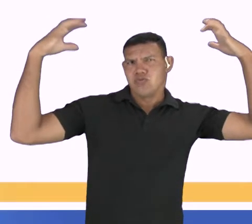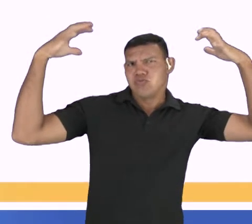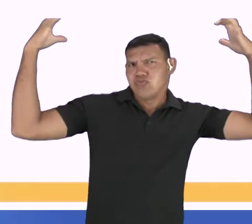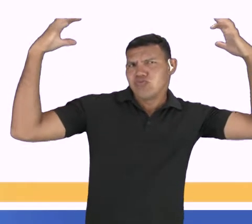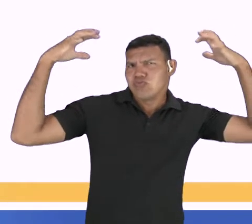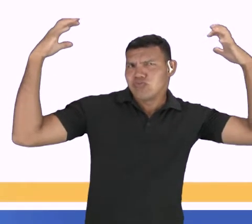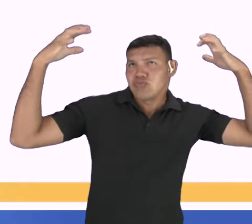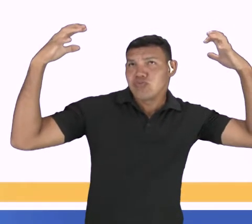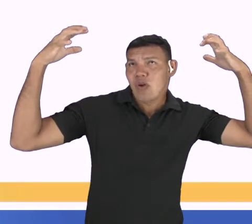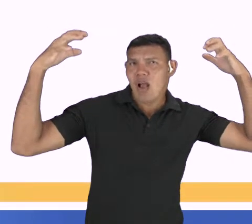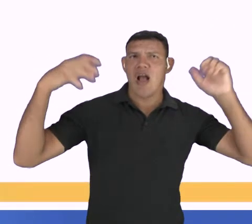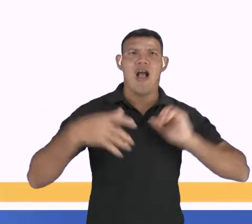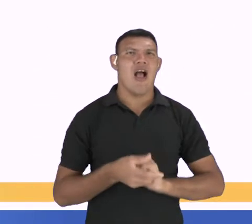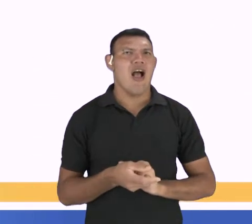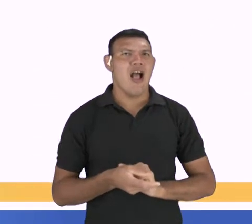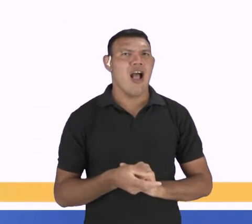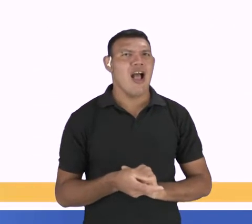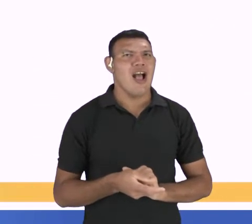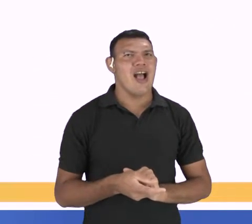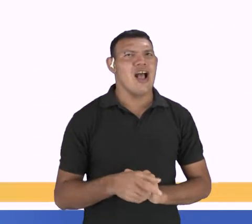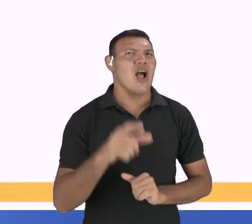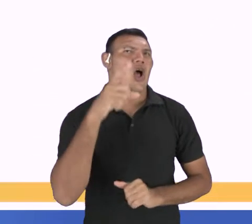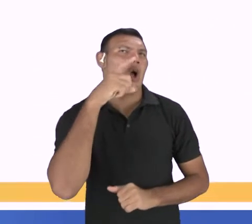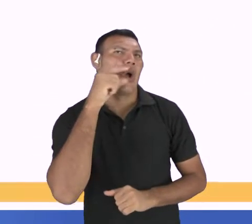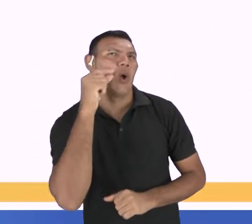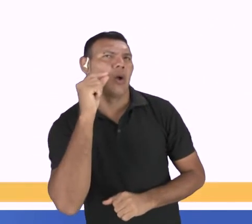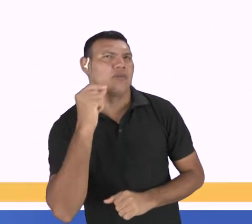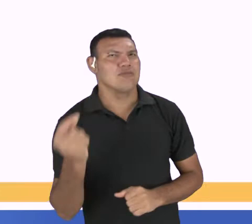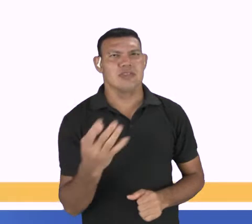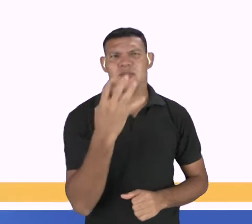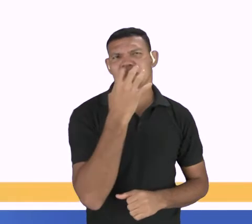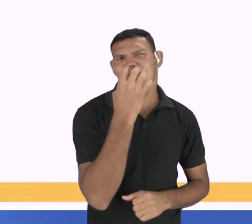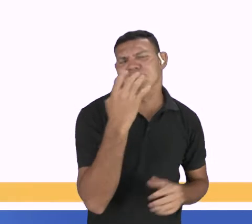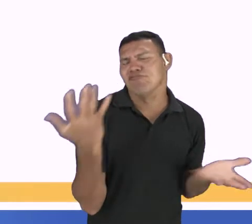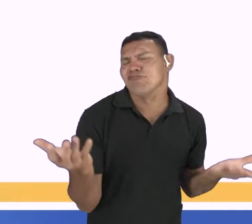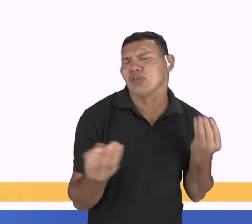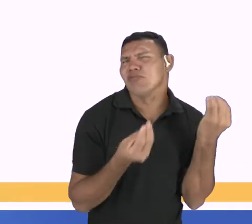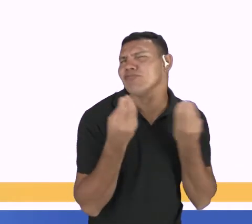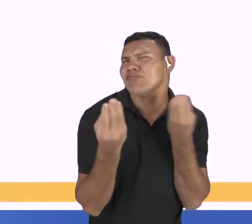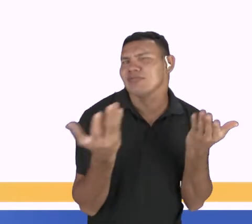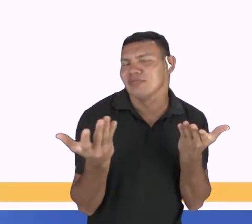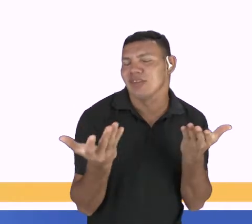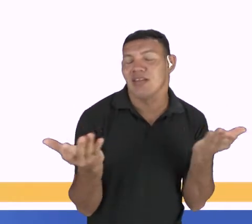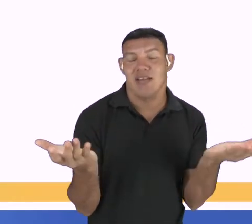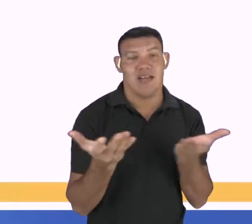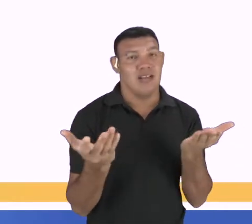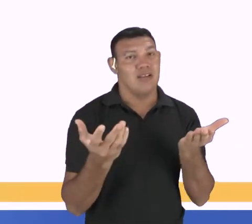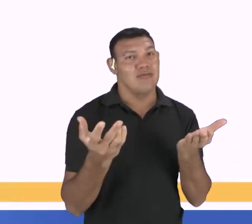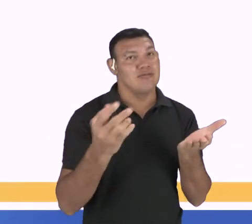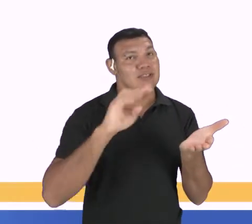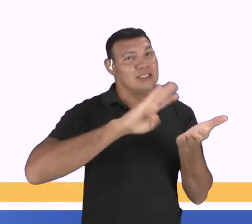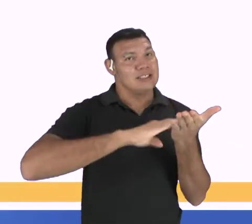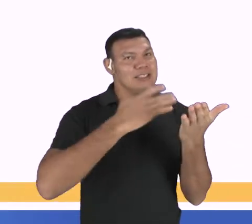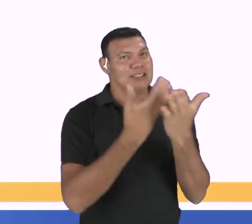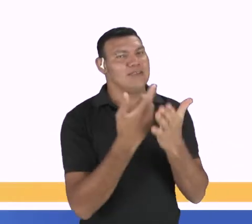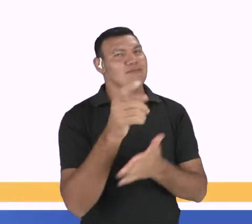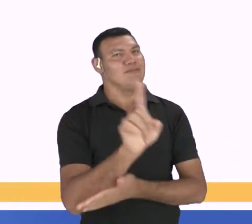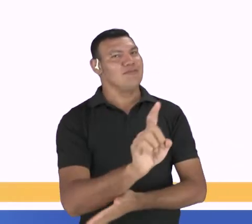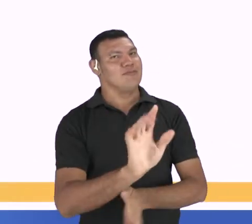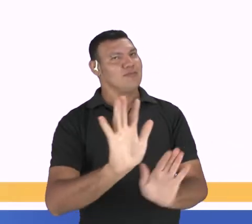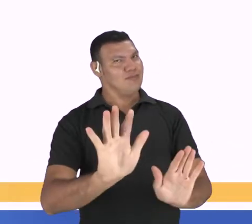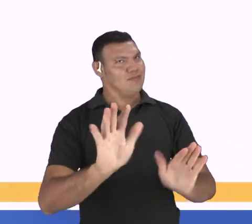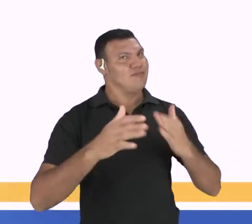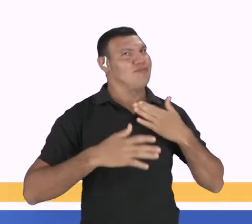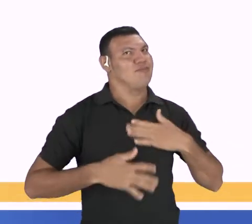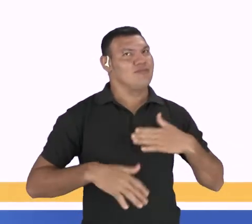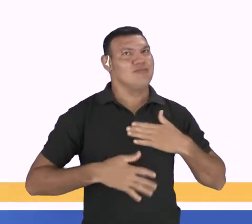vou dar a tradução ou o sentido dessa frase agora, porque a gente vai ver ela no final, tá? Mas vamos ver algumas outras. Tough luck. O que